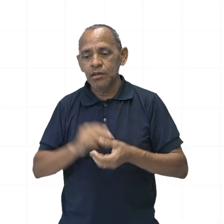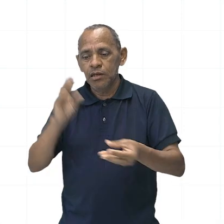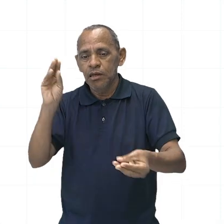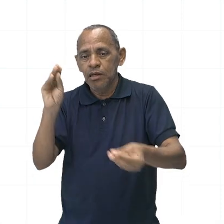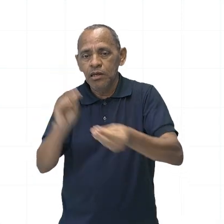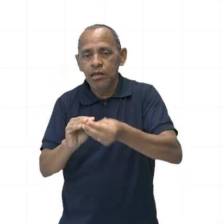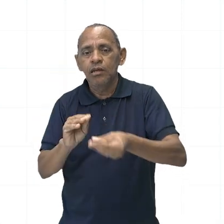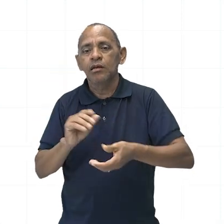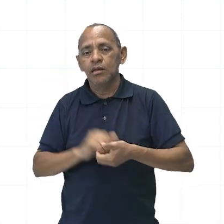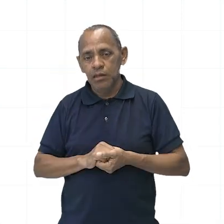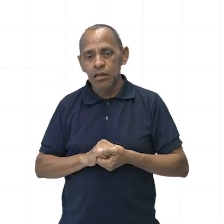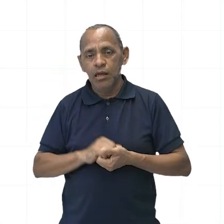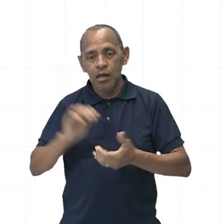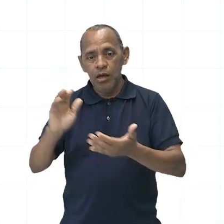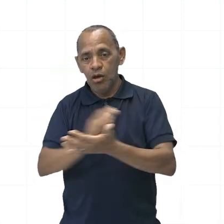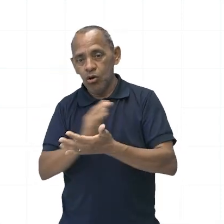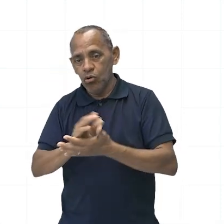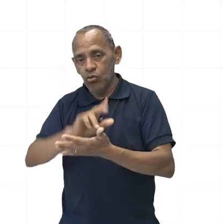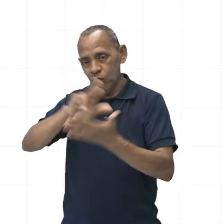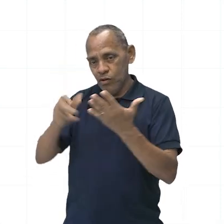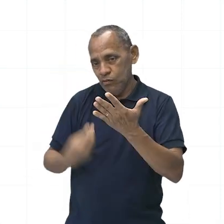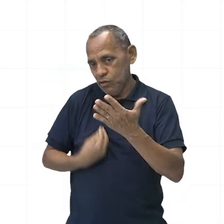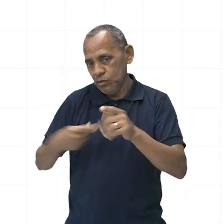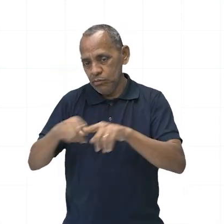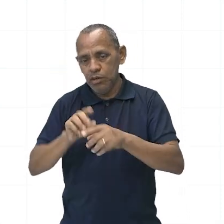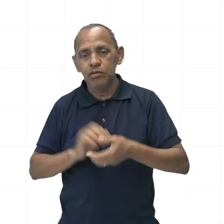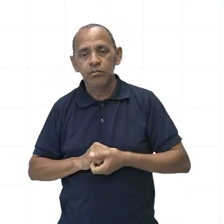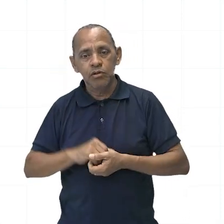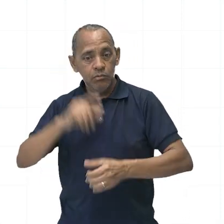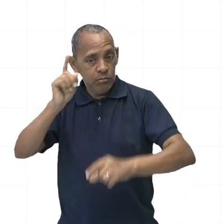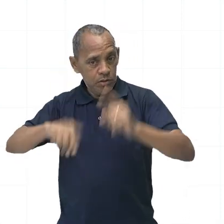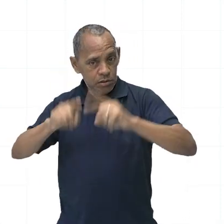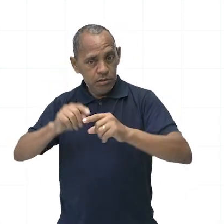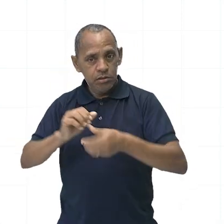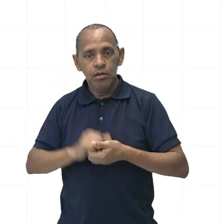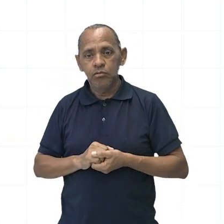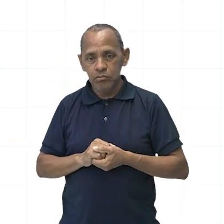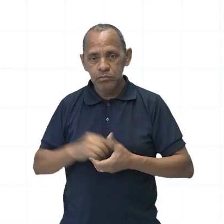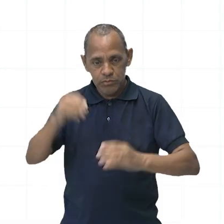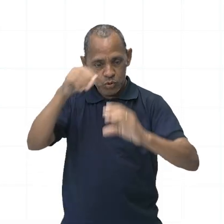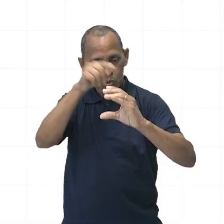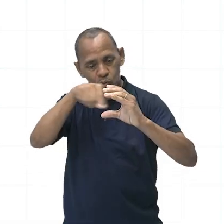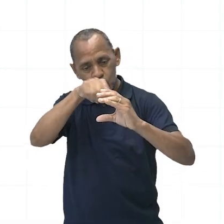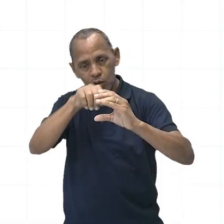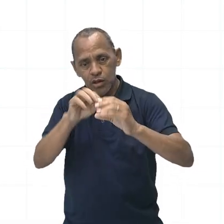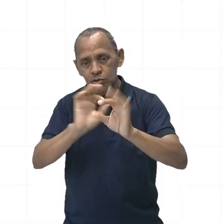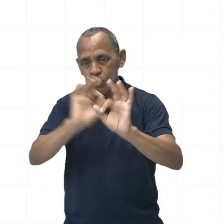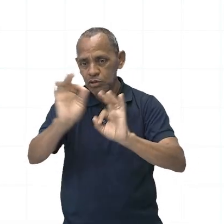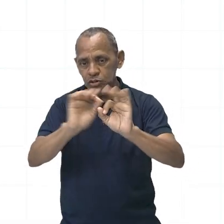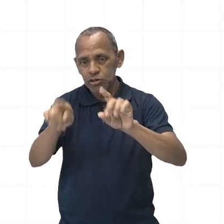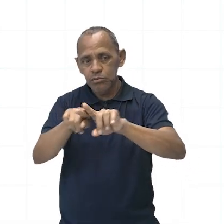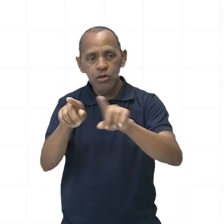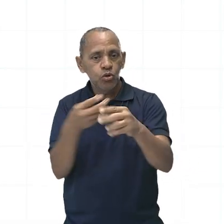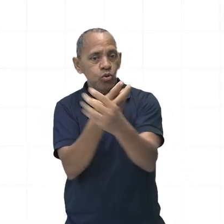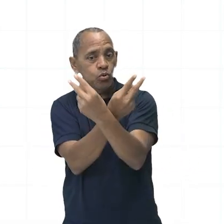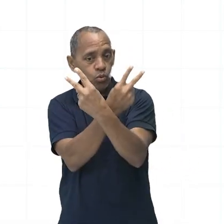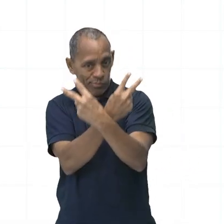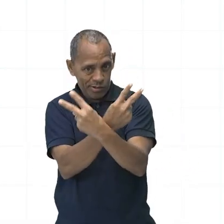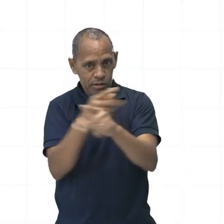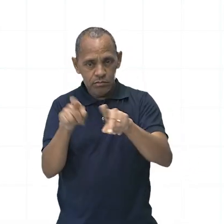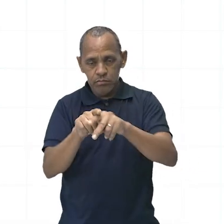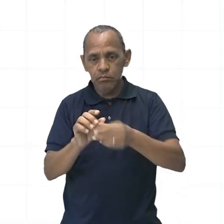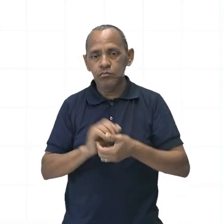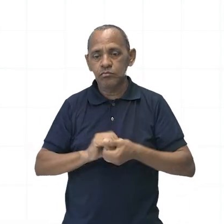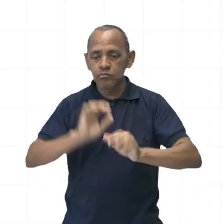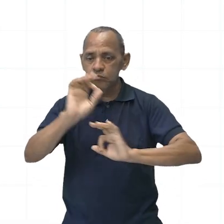reducional. Então, em algumas espécies, o envelope nuclear, ele se reorganiza e os cromossomos podem se descondensar,